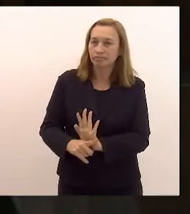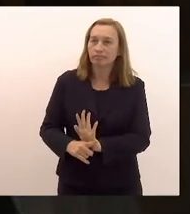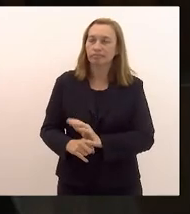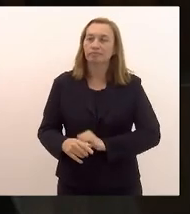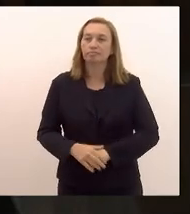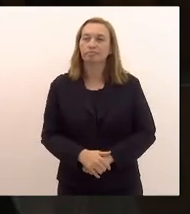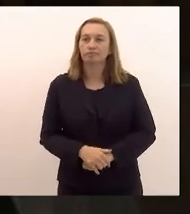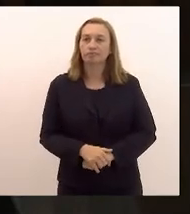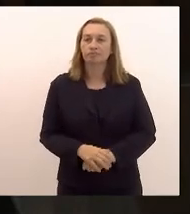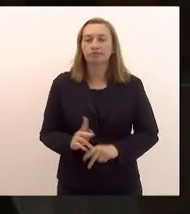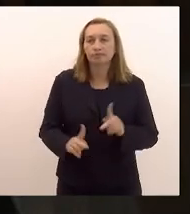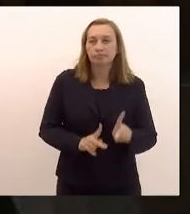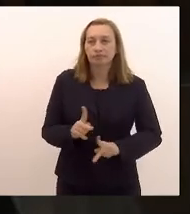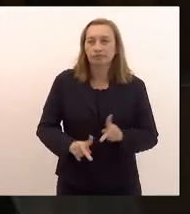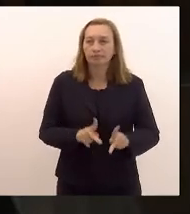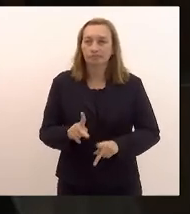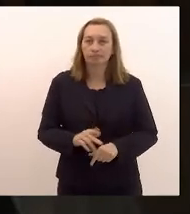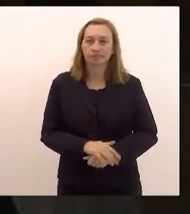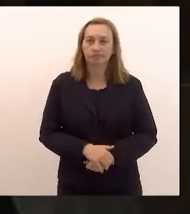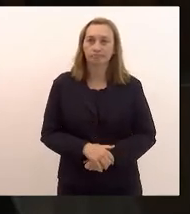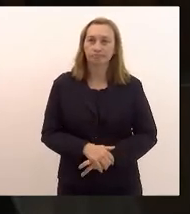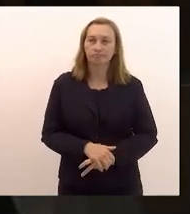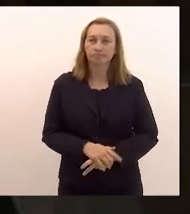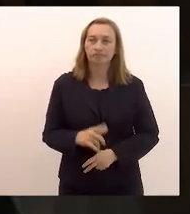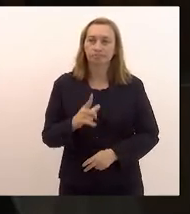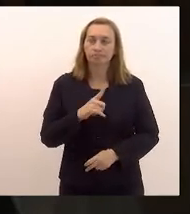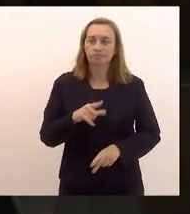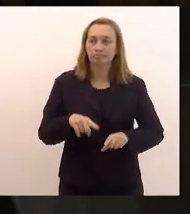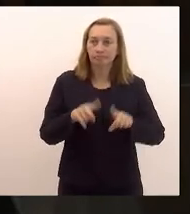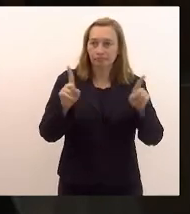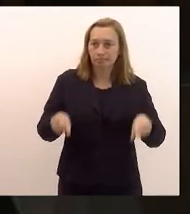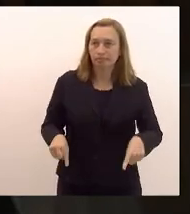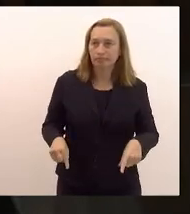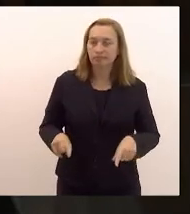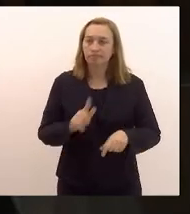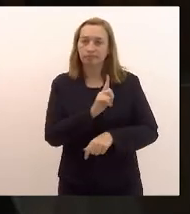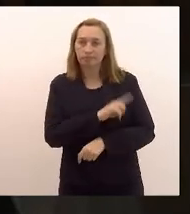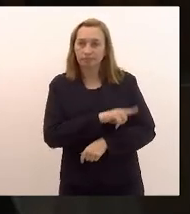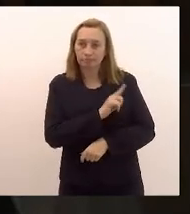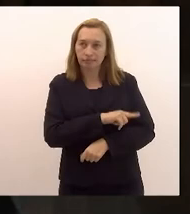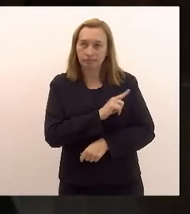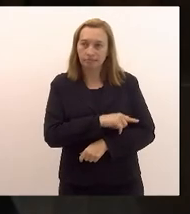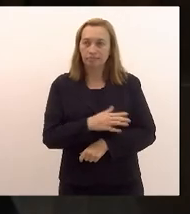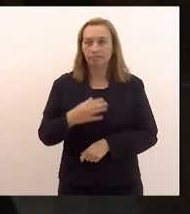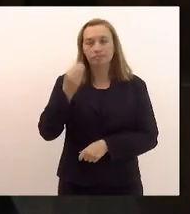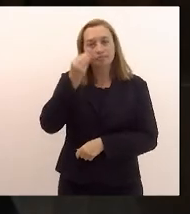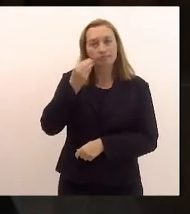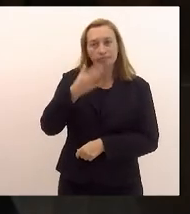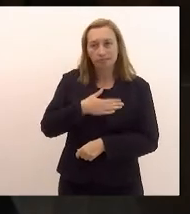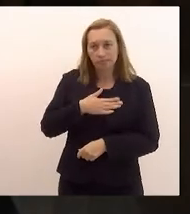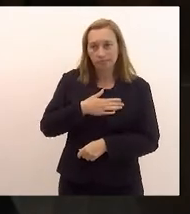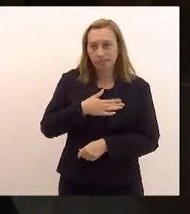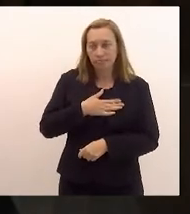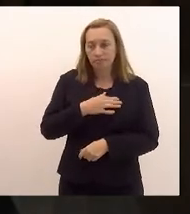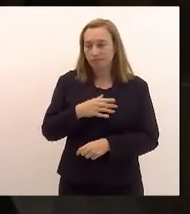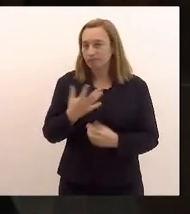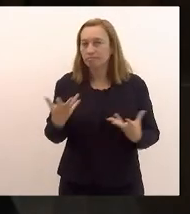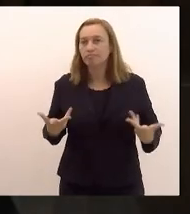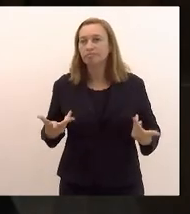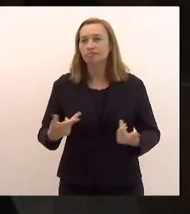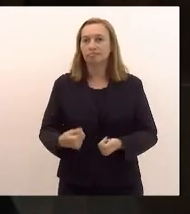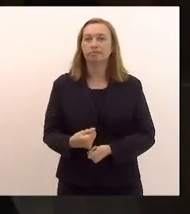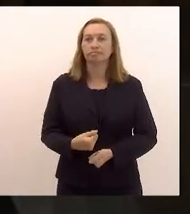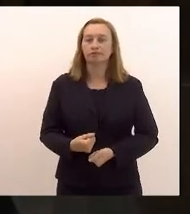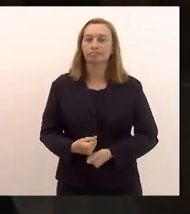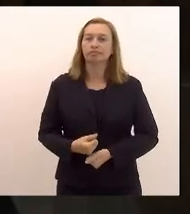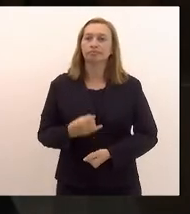a população a gente tem servidores e eu falo da gestão que a minha experiência absolutamente brilhante